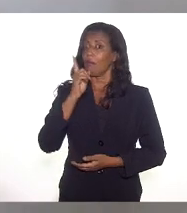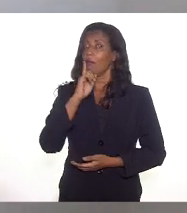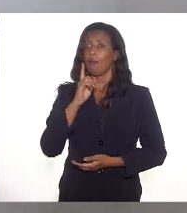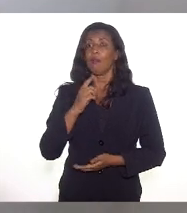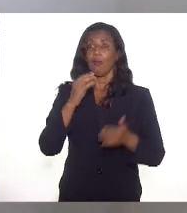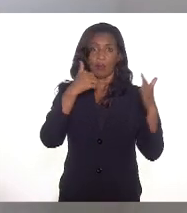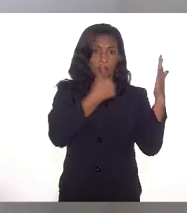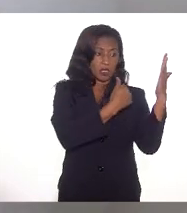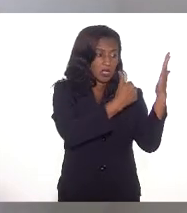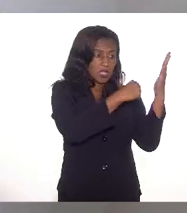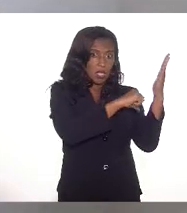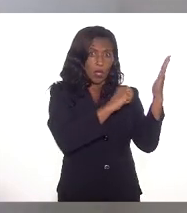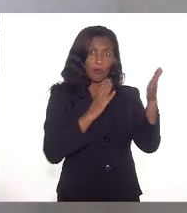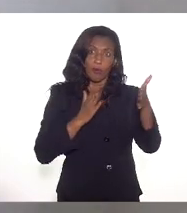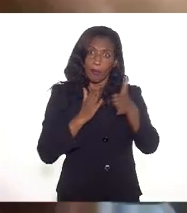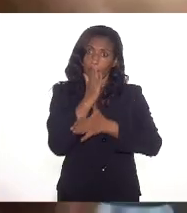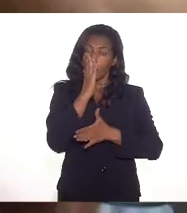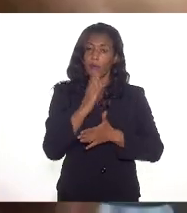Luiz. 9-19.